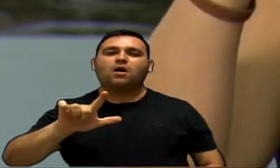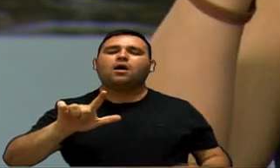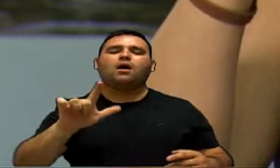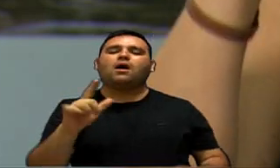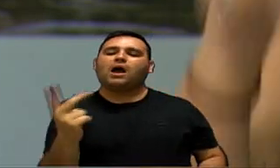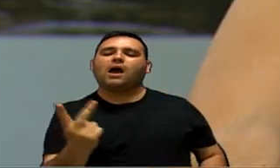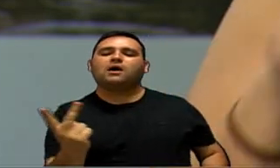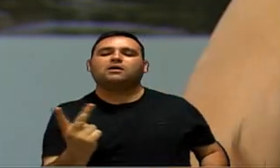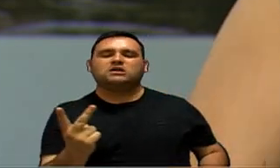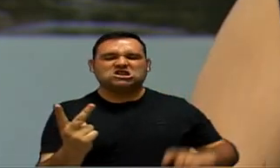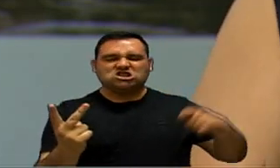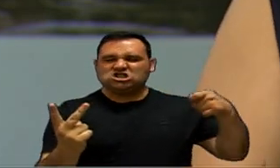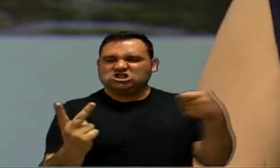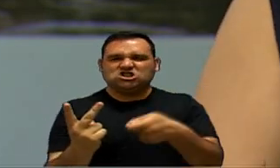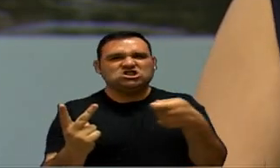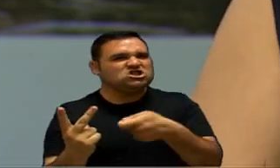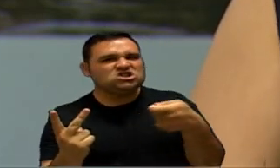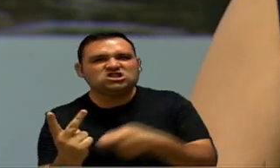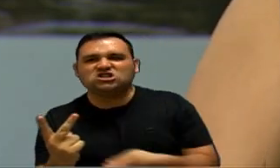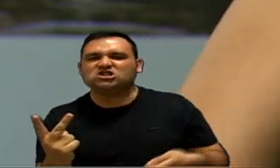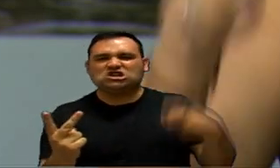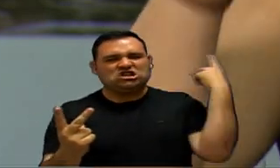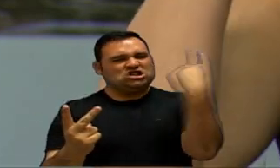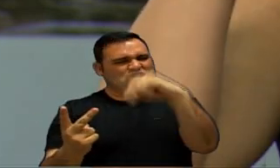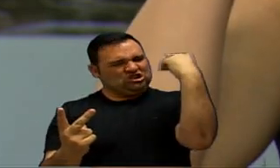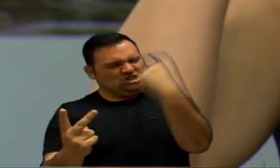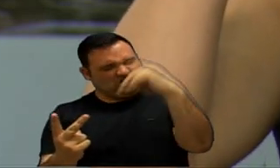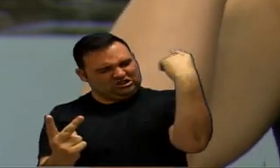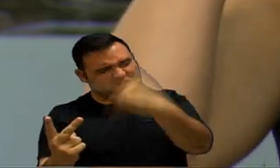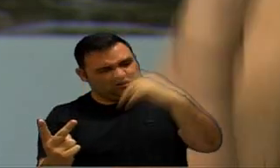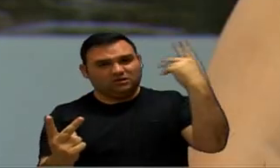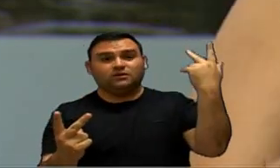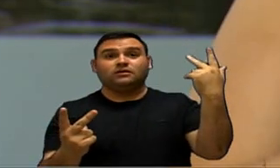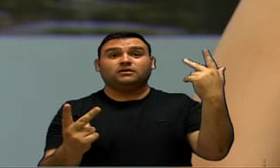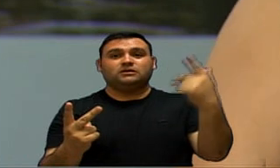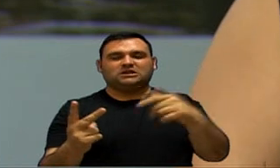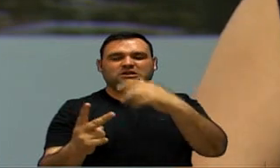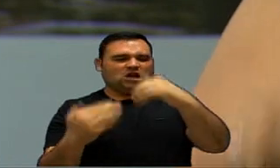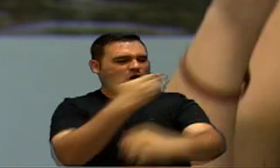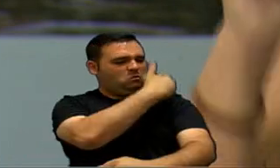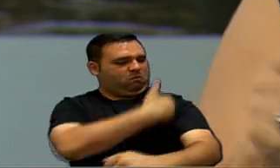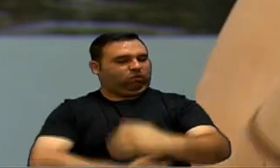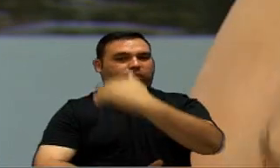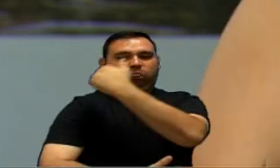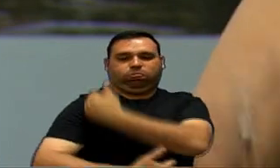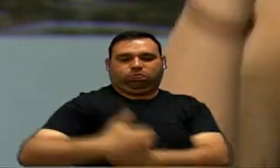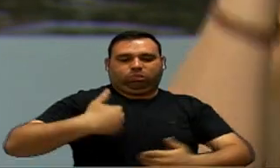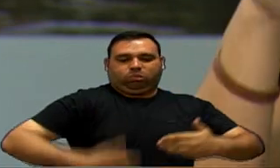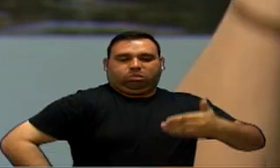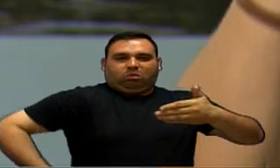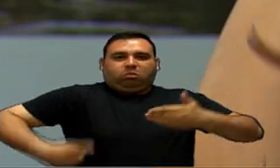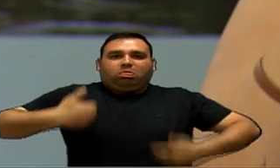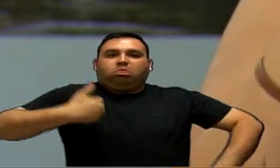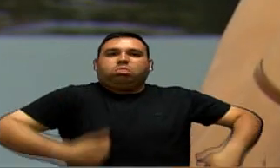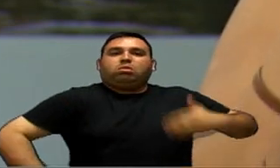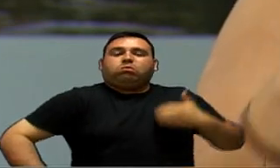elas foram torturadas, elas foram esquartejadas e depois queimadas pelo simples fato de